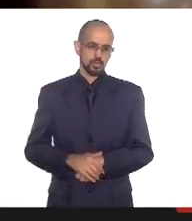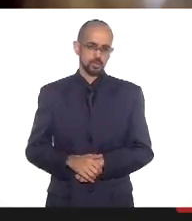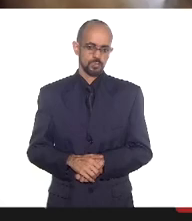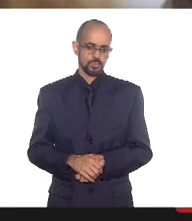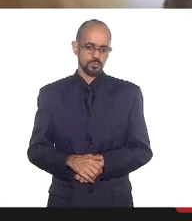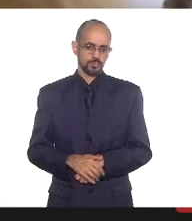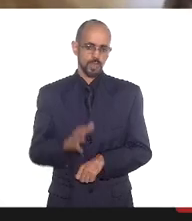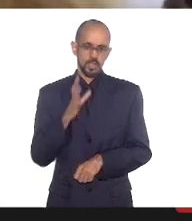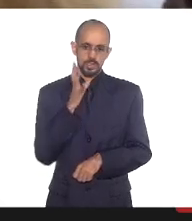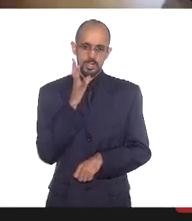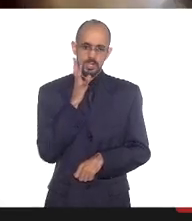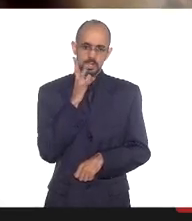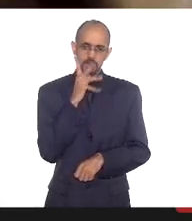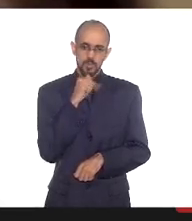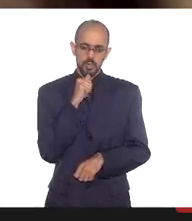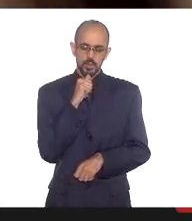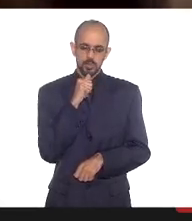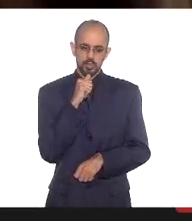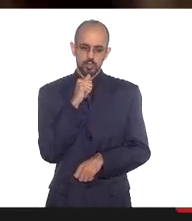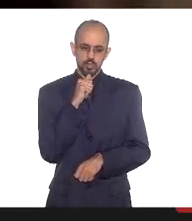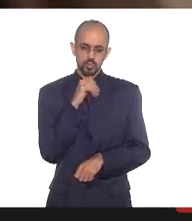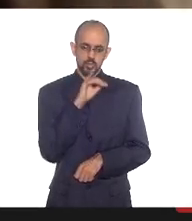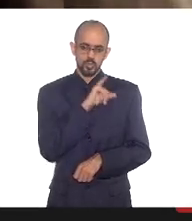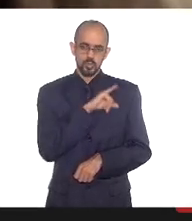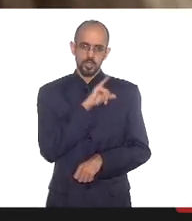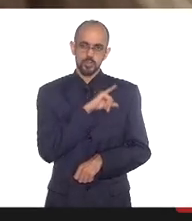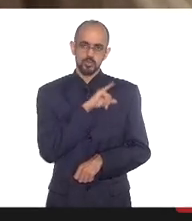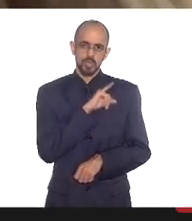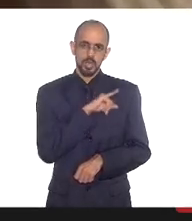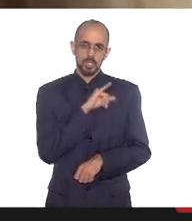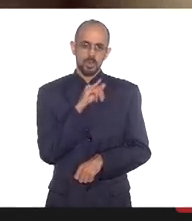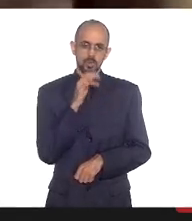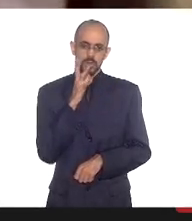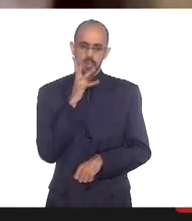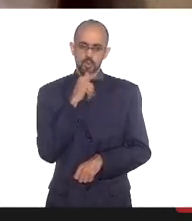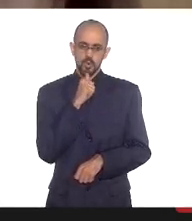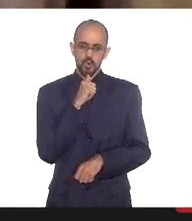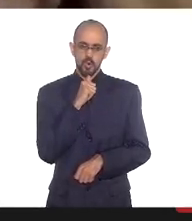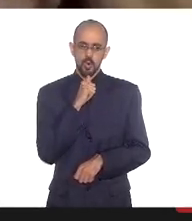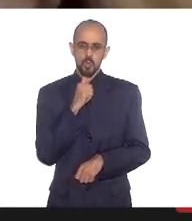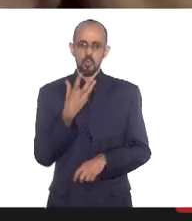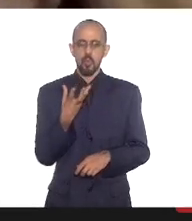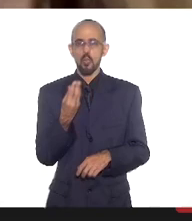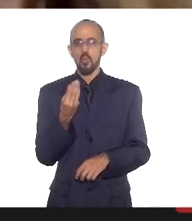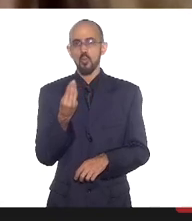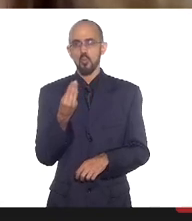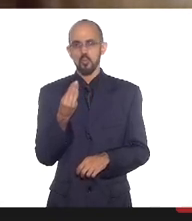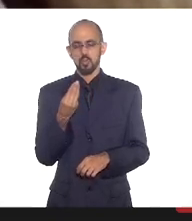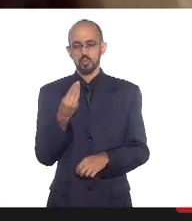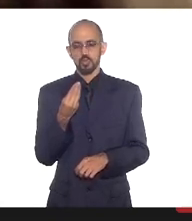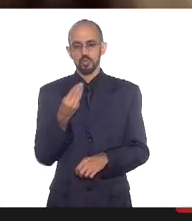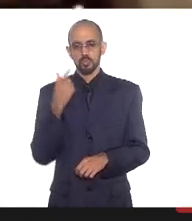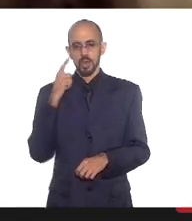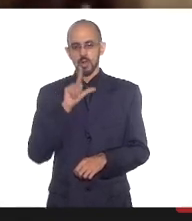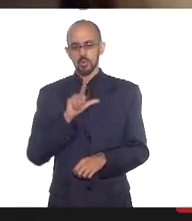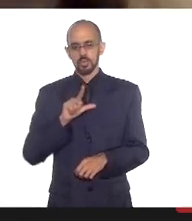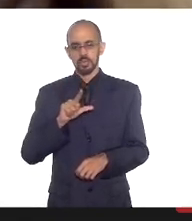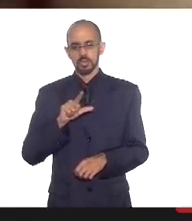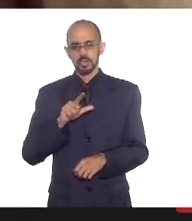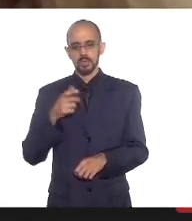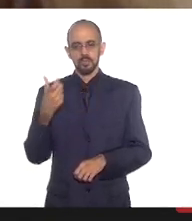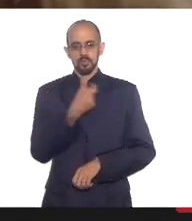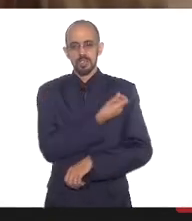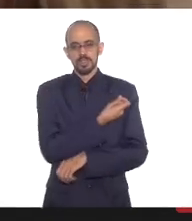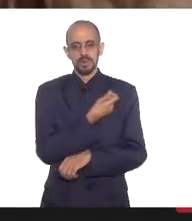Demoramos muito estado do Rio demorou muito a priorizar a vacinação de